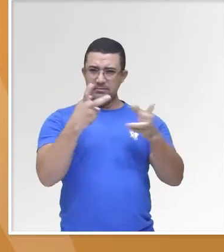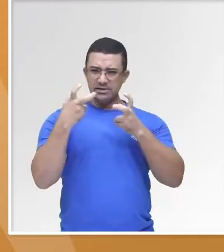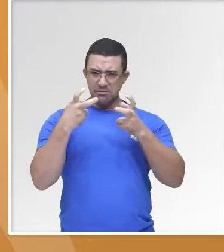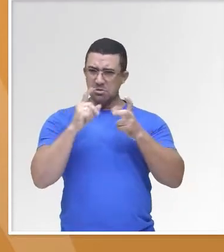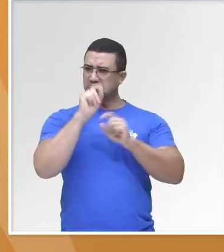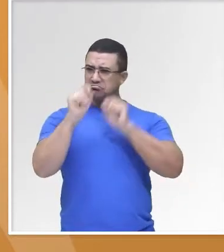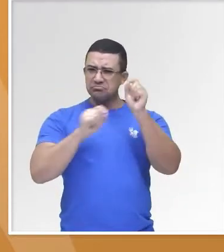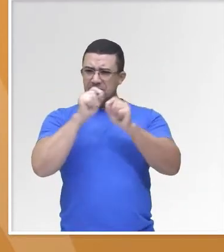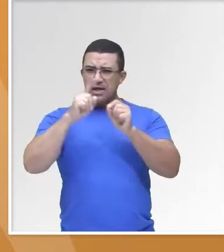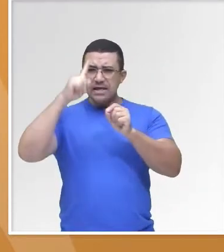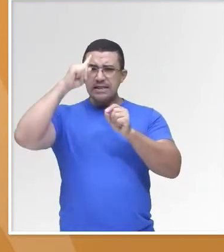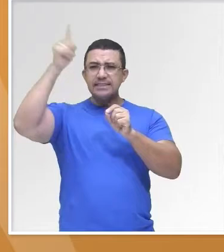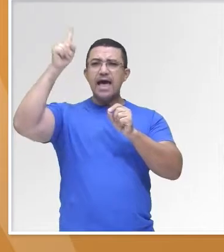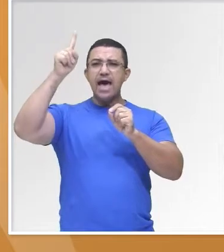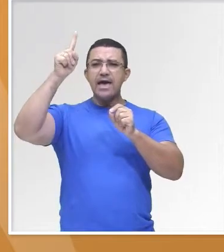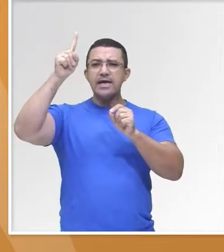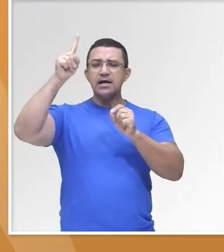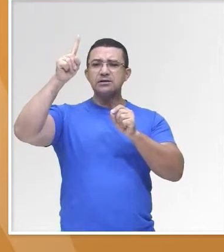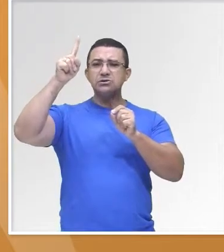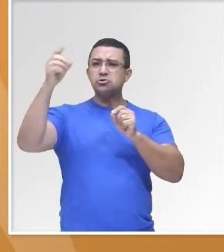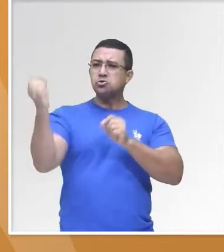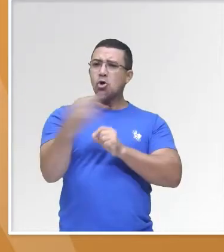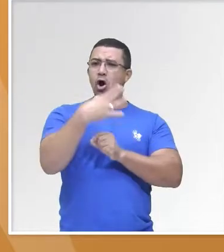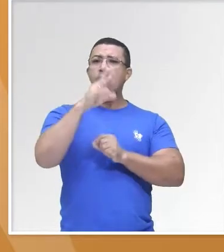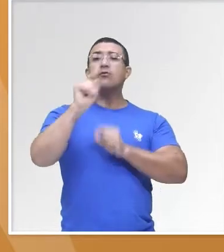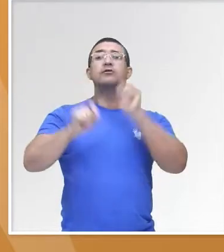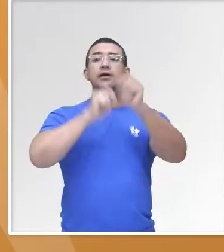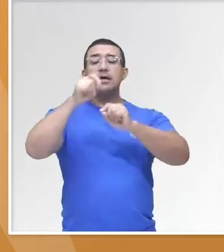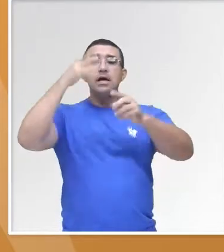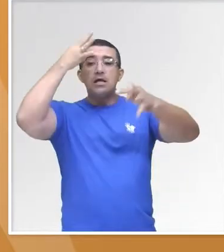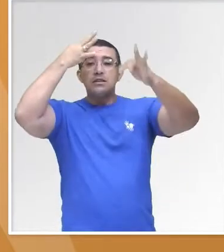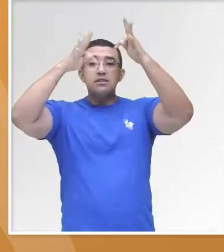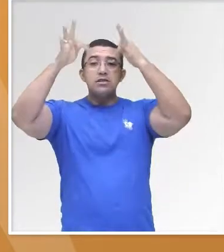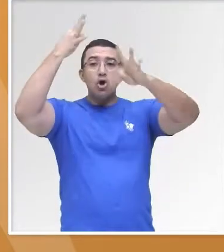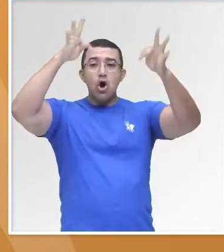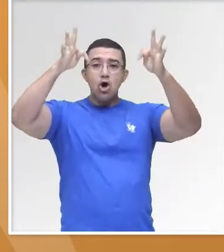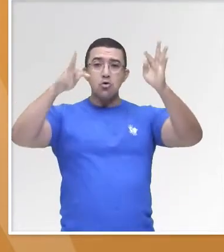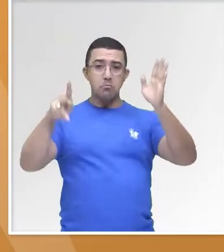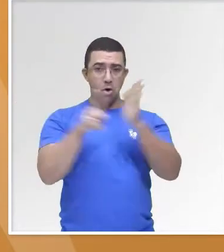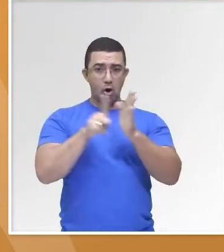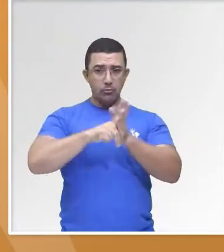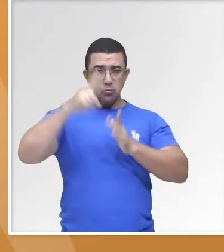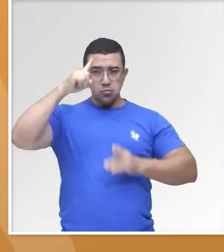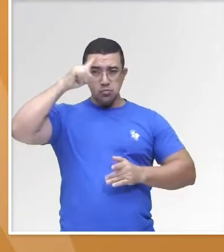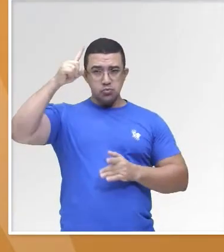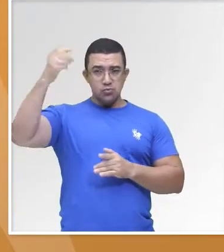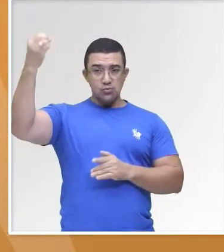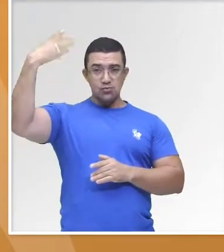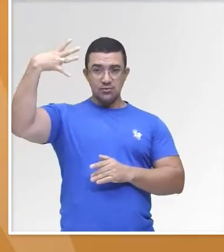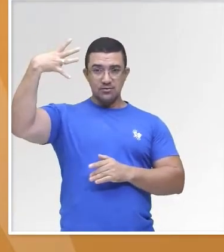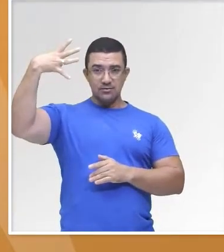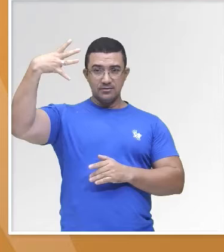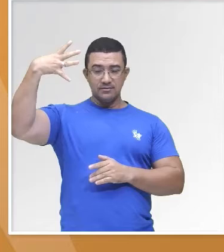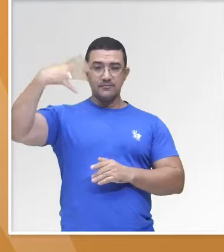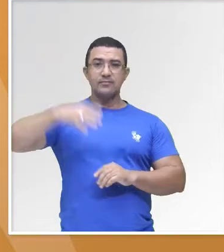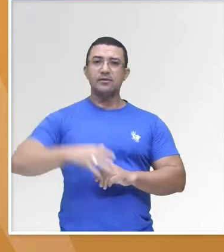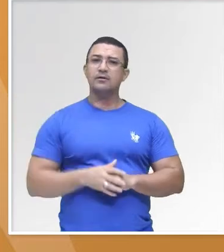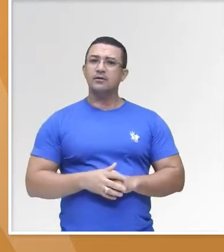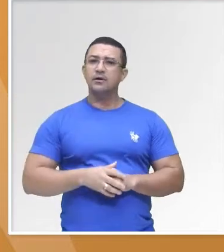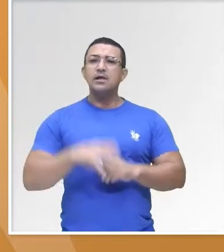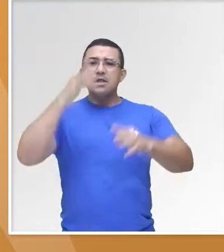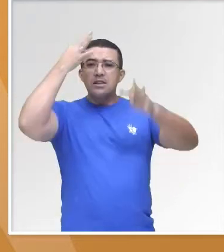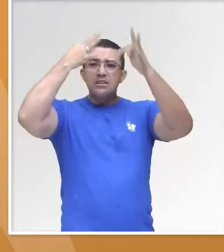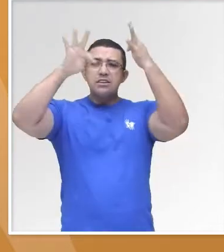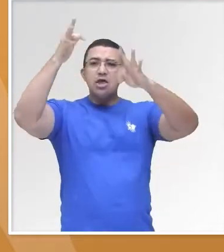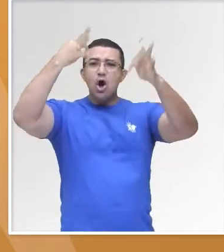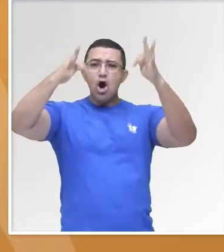essas ideias? Nós vamos ter, então, os teóricos iluministas. O que são teóricos? O professor